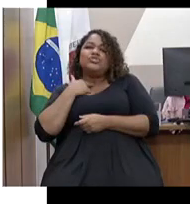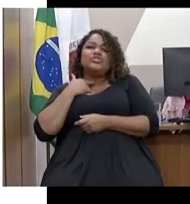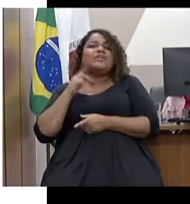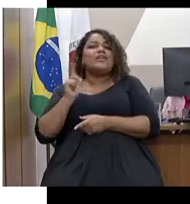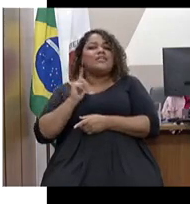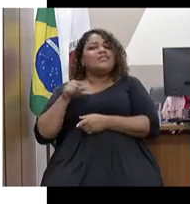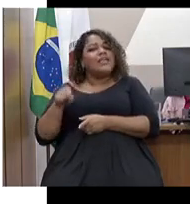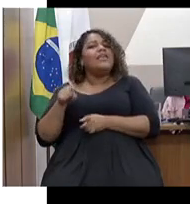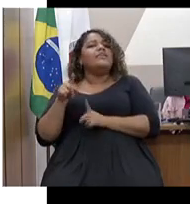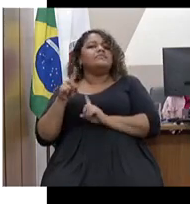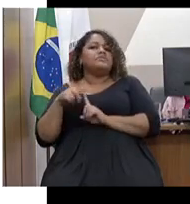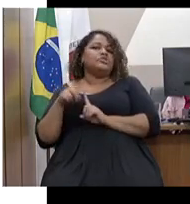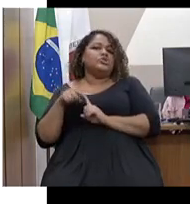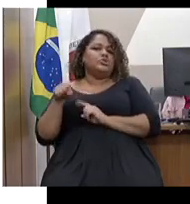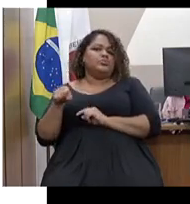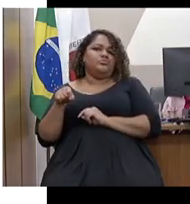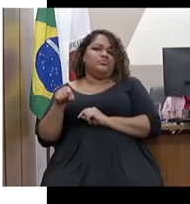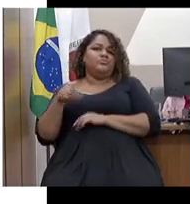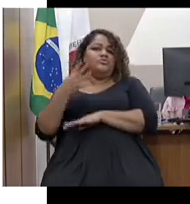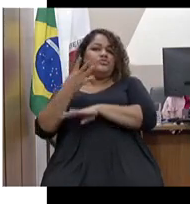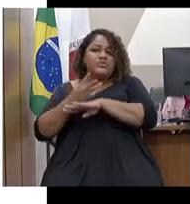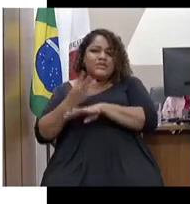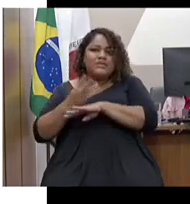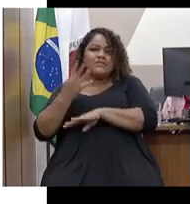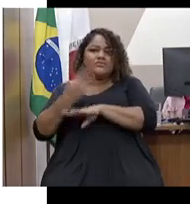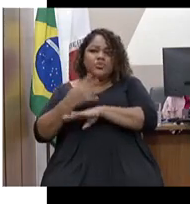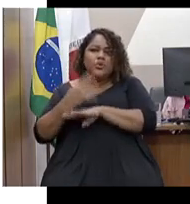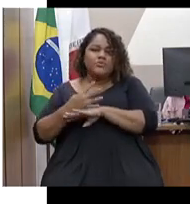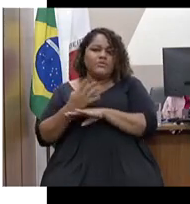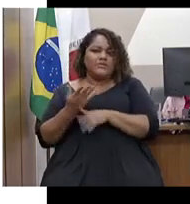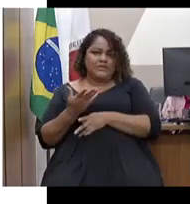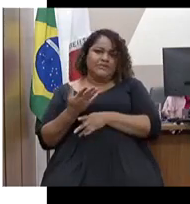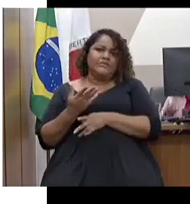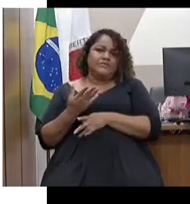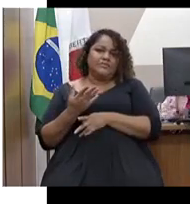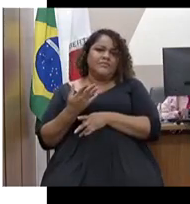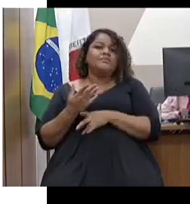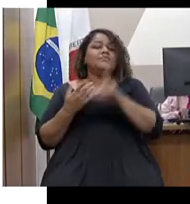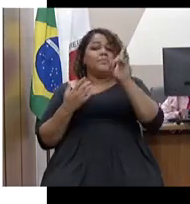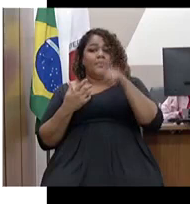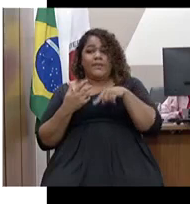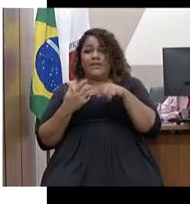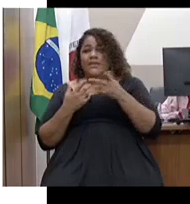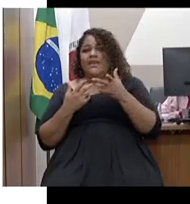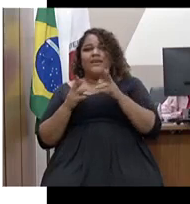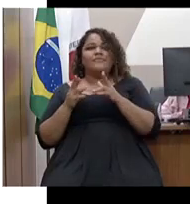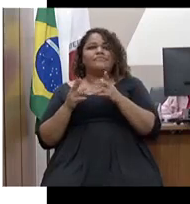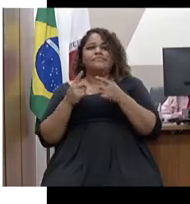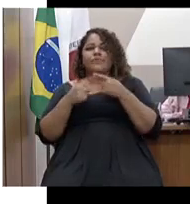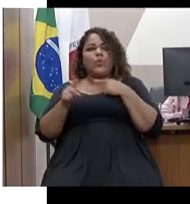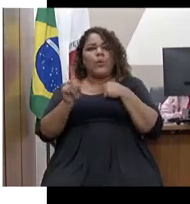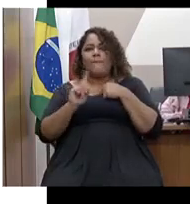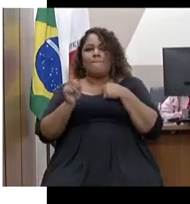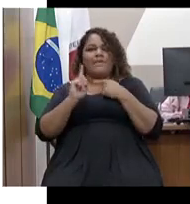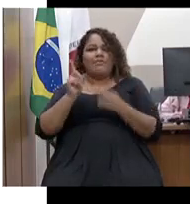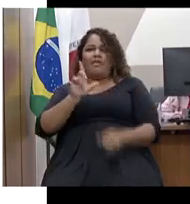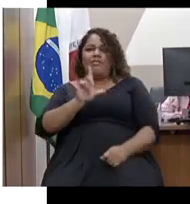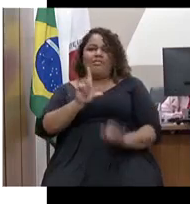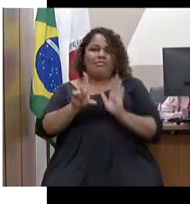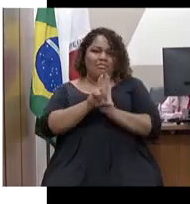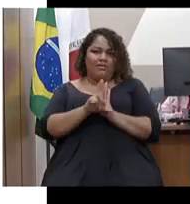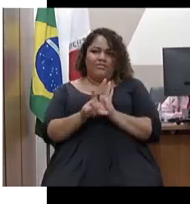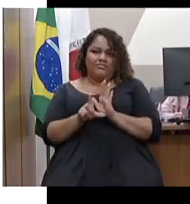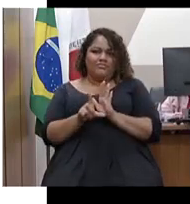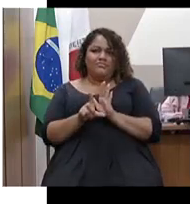conseguir que não tivesse uma atividade dessa né que é absolutamente fora da lei que não deveria até o